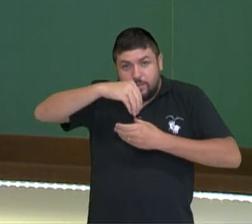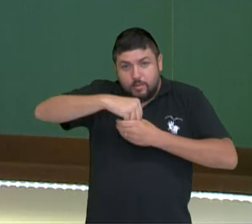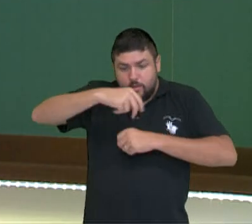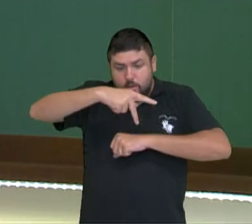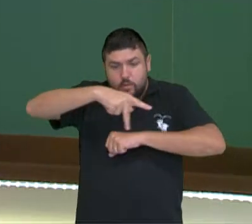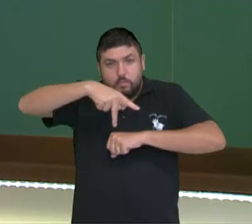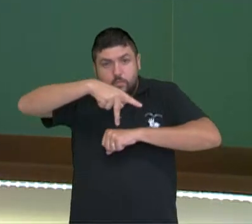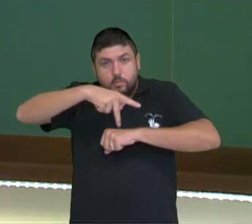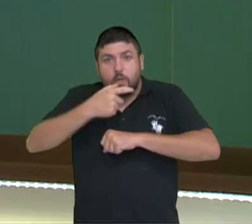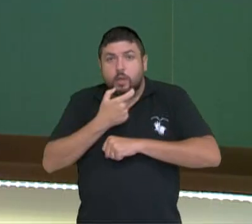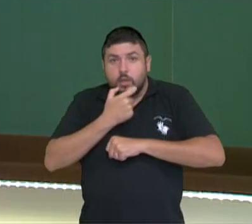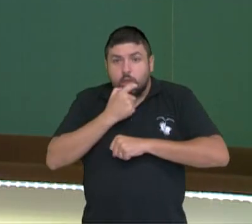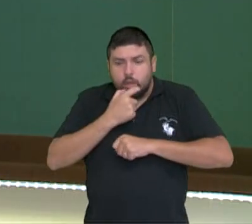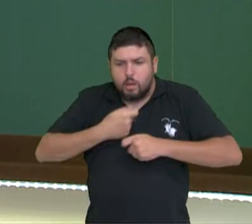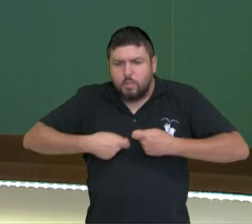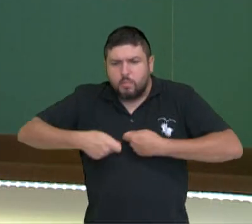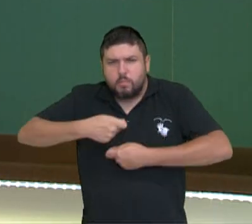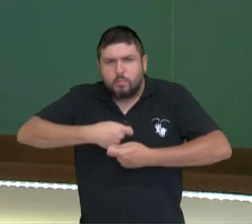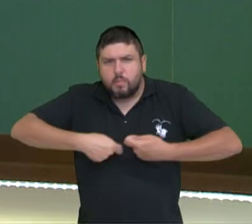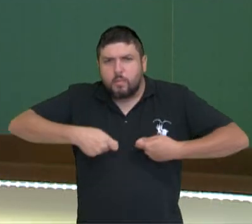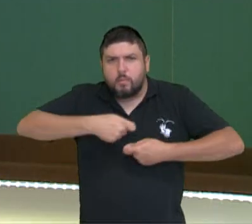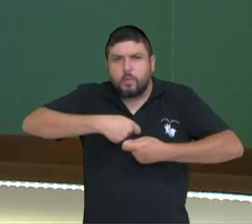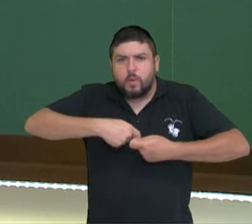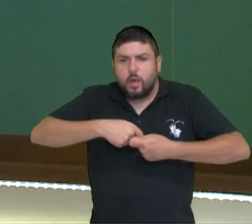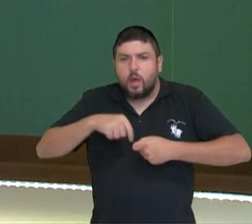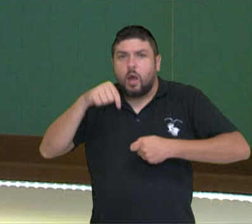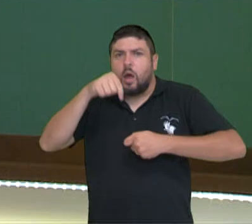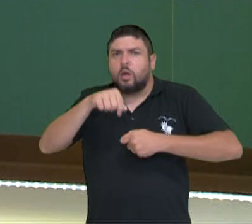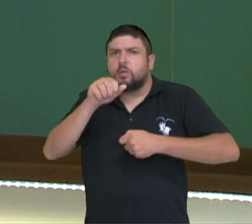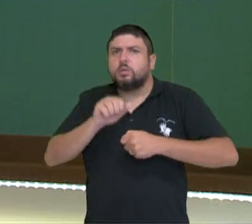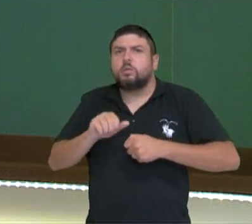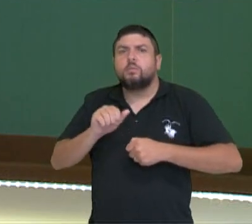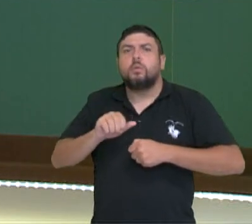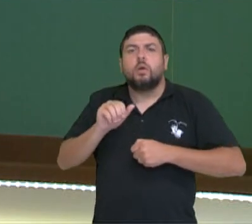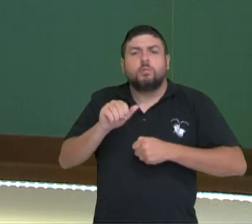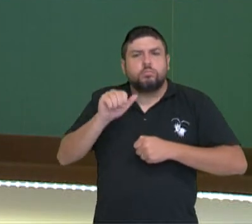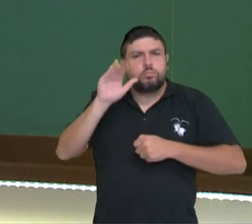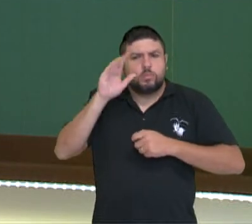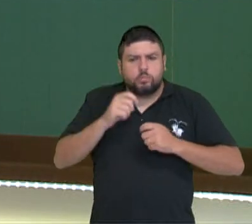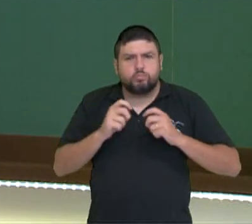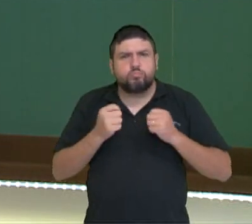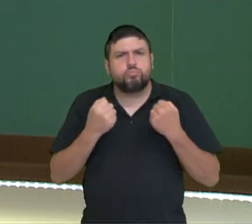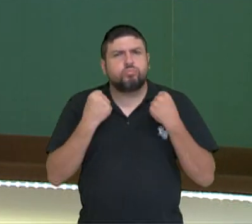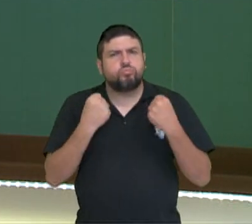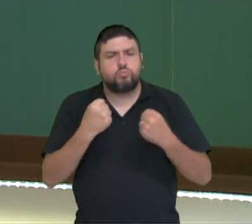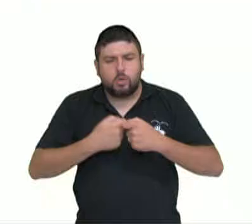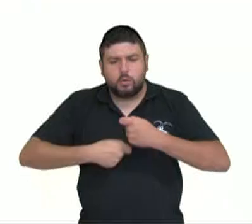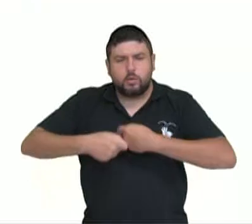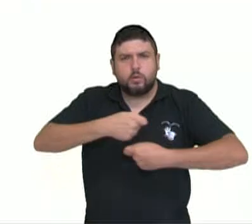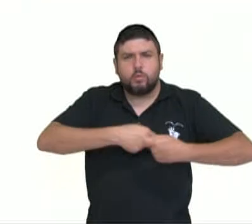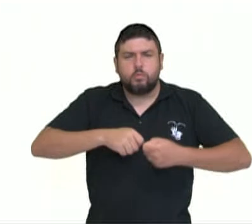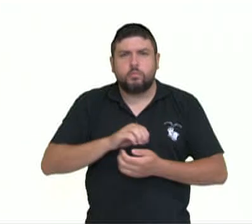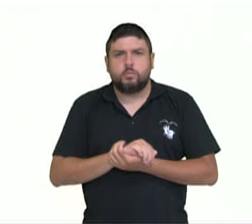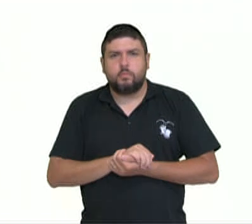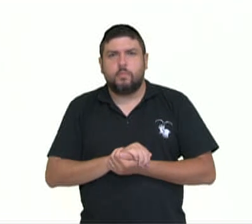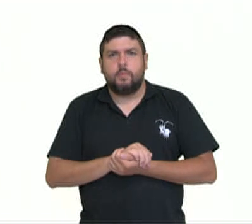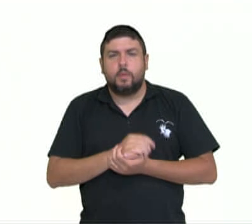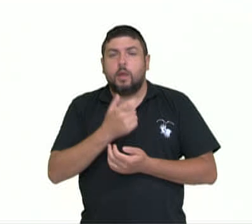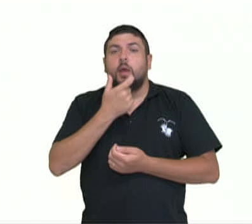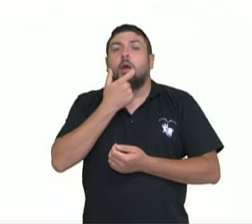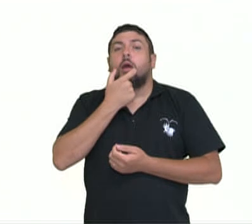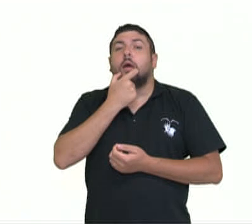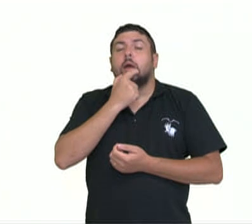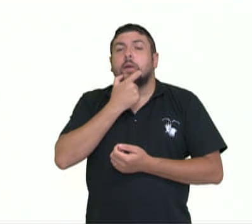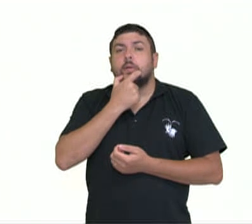destaque. É ele quem vai ser o grande gerador da economia inglesa. Foi na Inglaterra que se desenvolveram